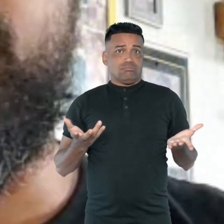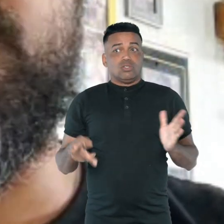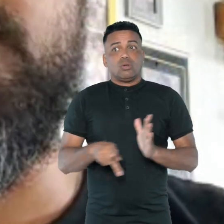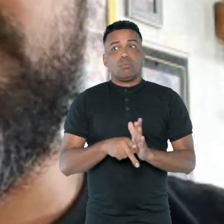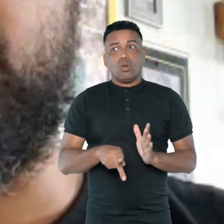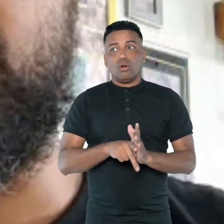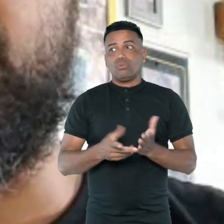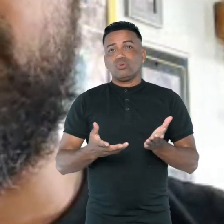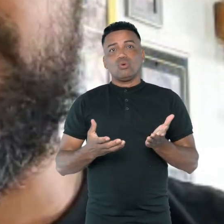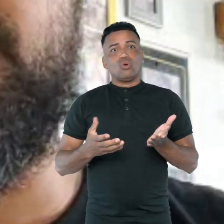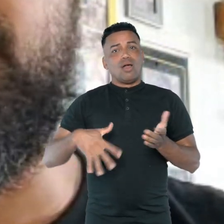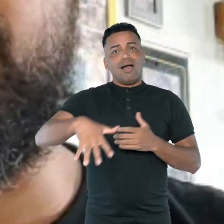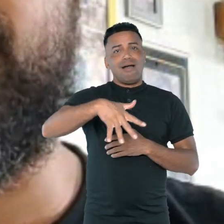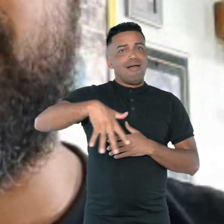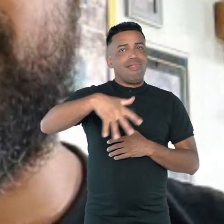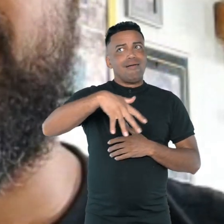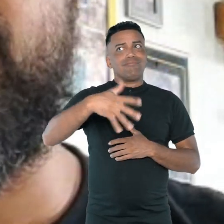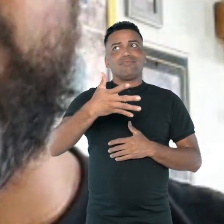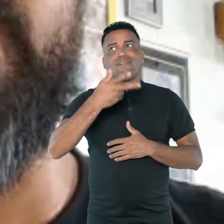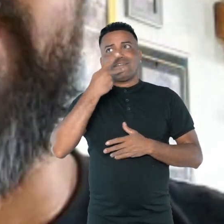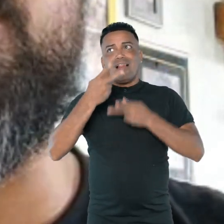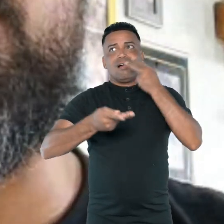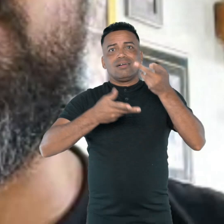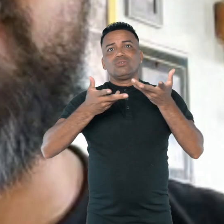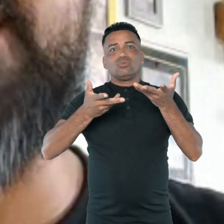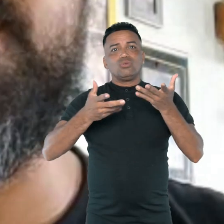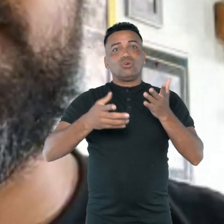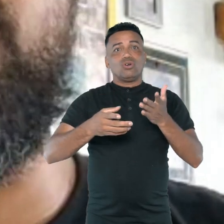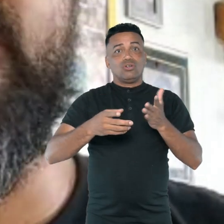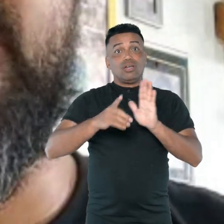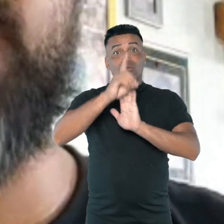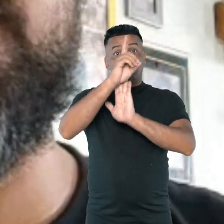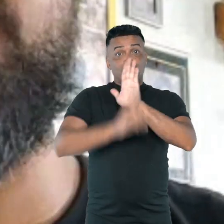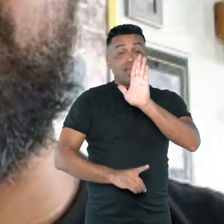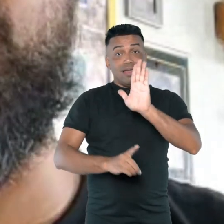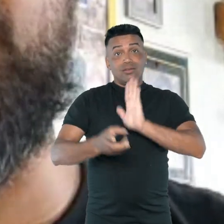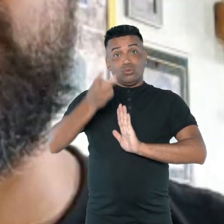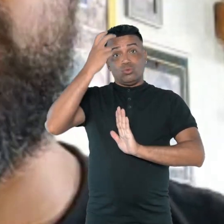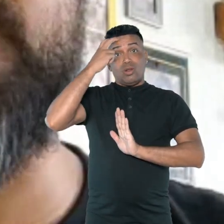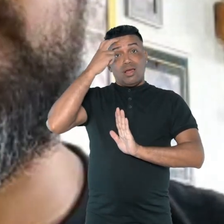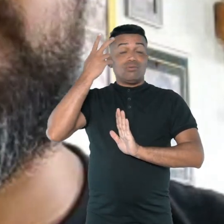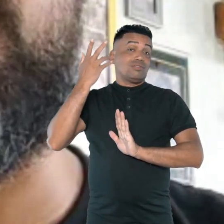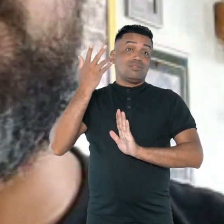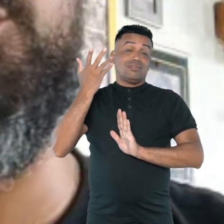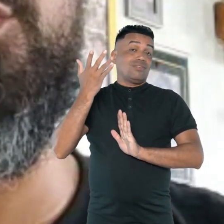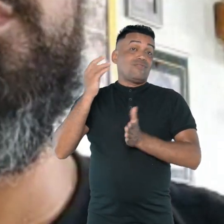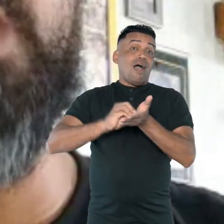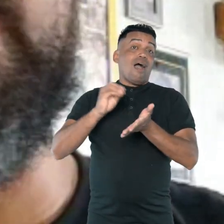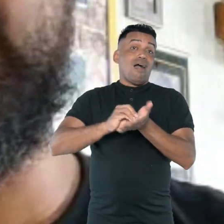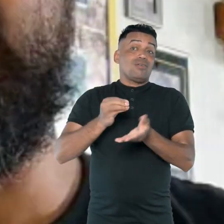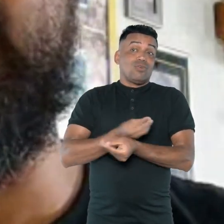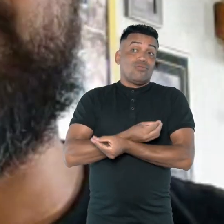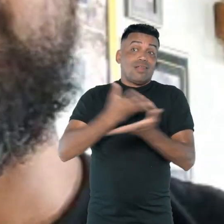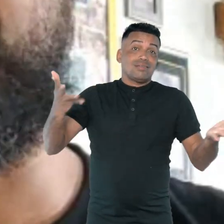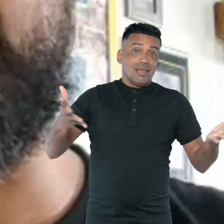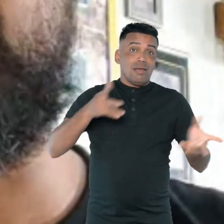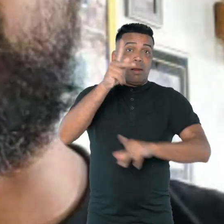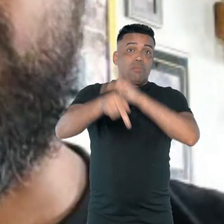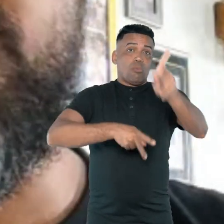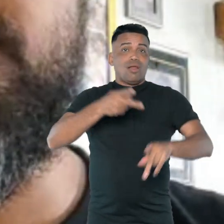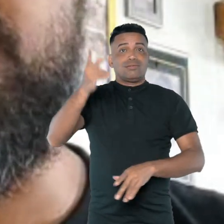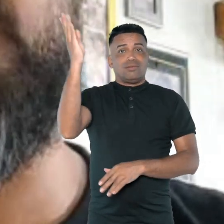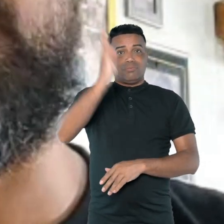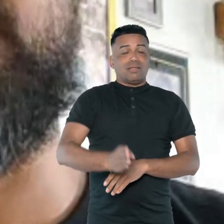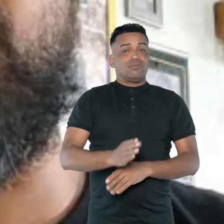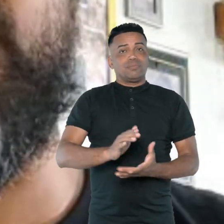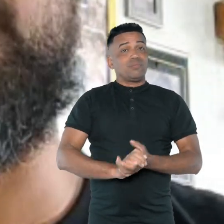desse escopo de direitos culturais que são negados, né, para a população brasileira como um todo, e a gente pensa